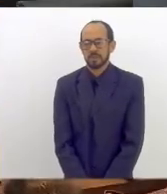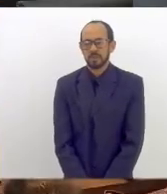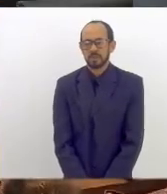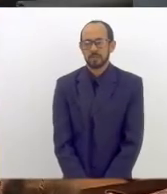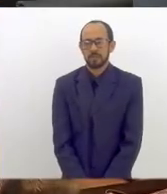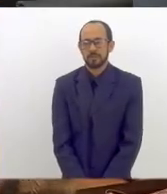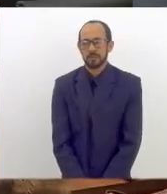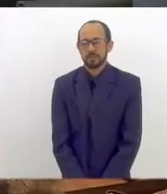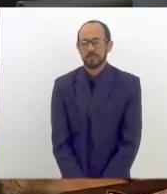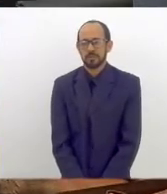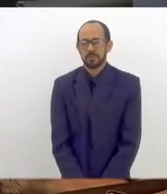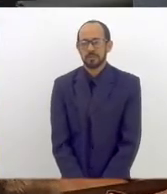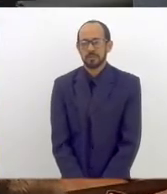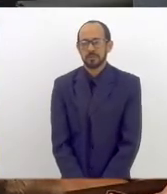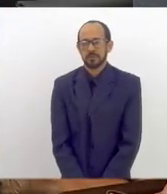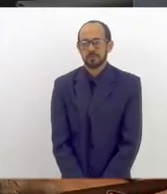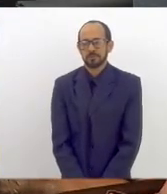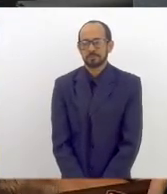obrigado viu